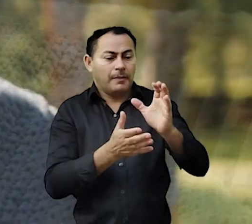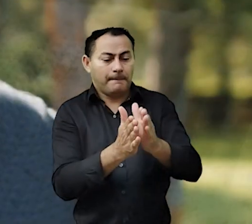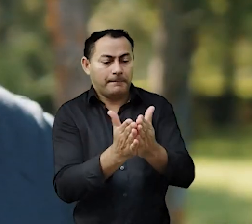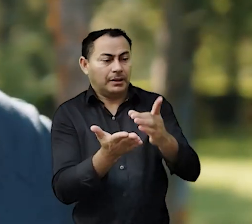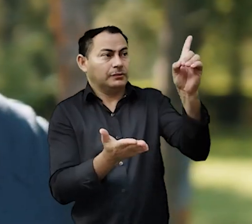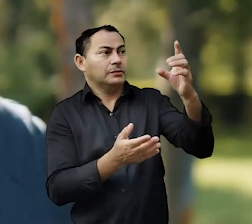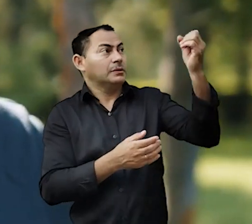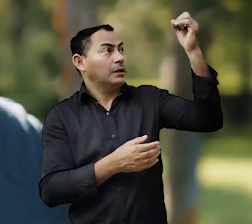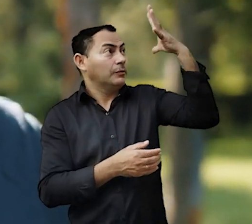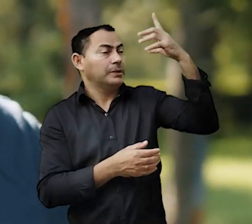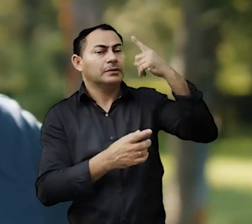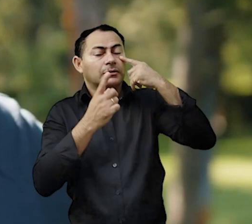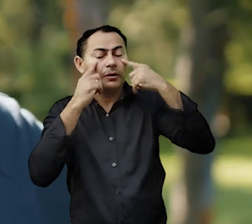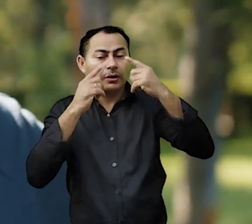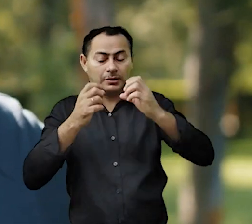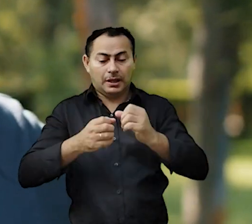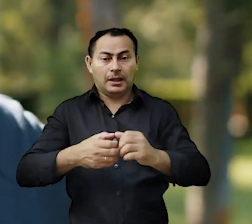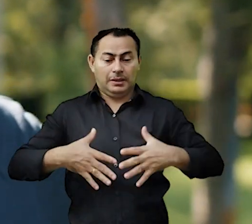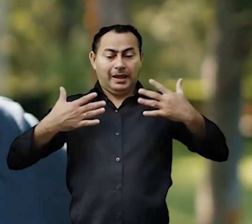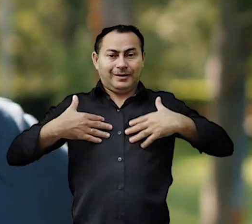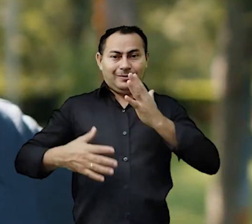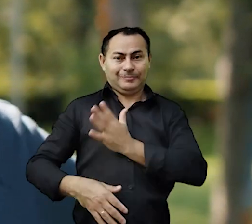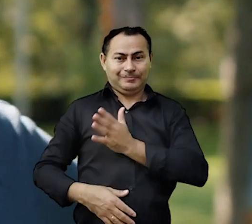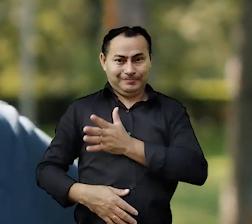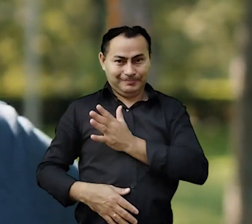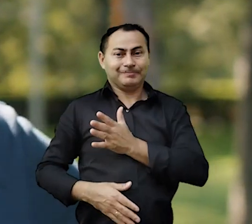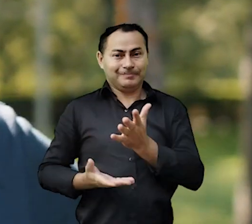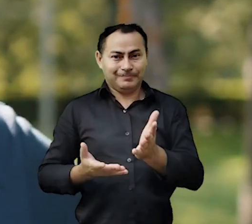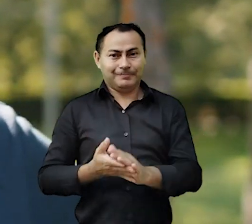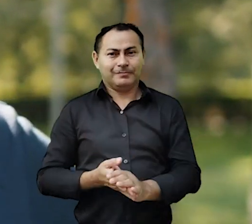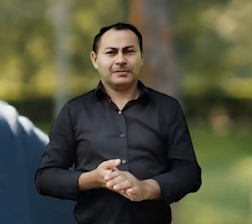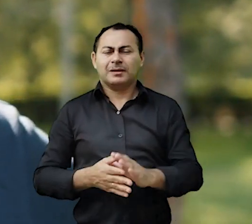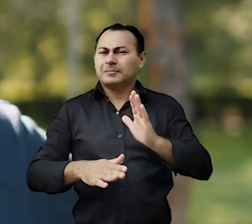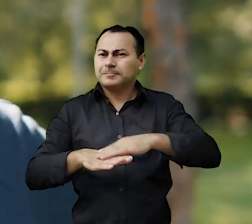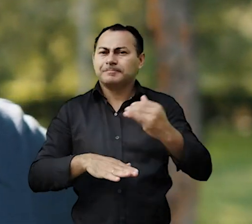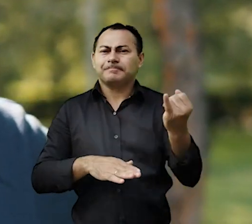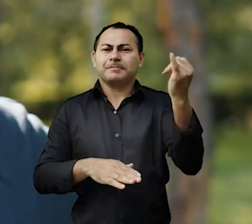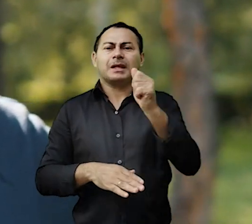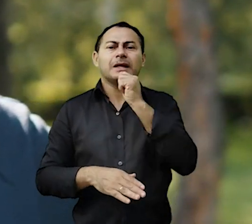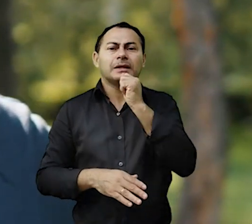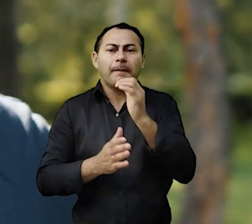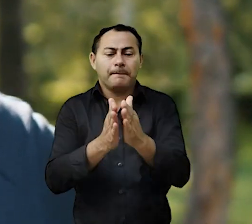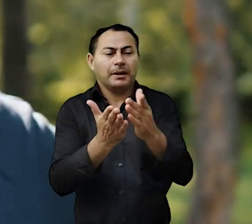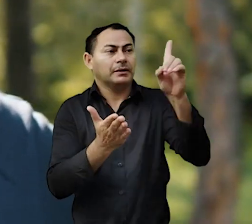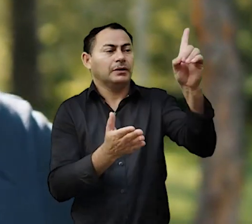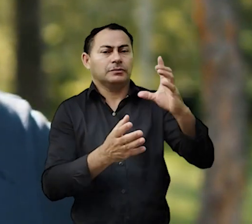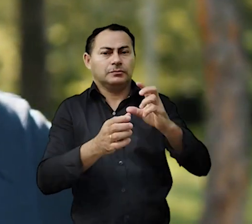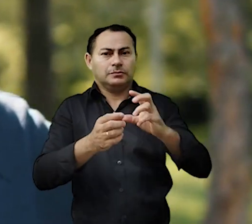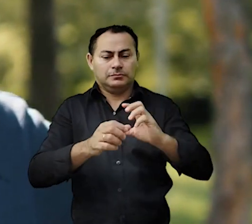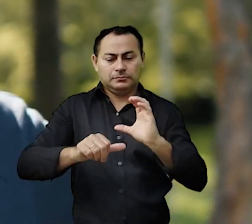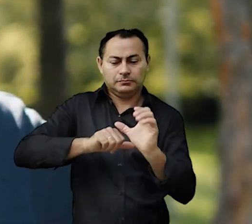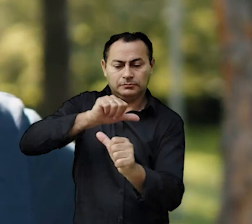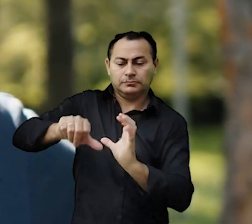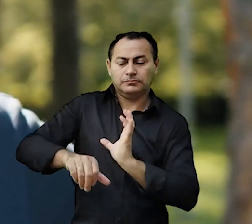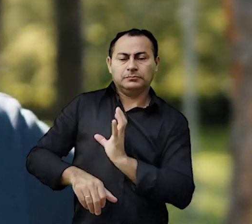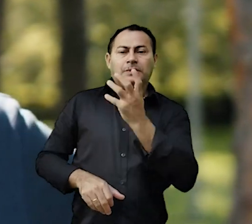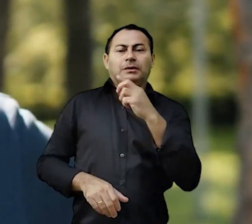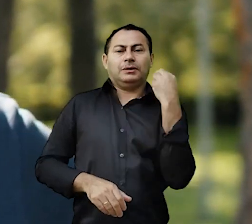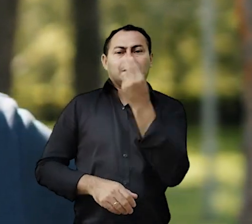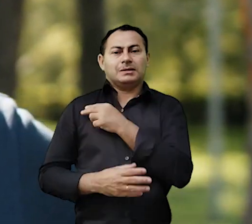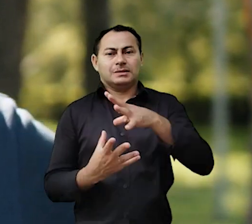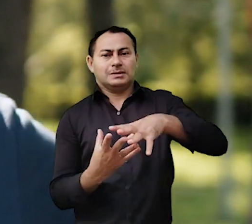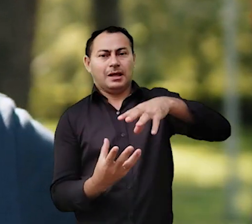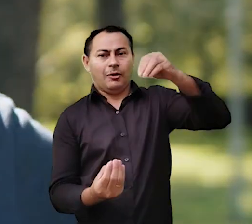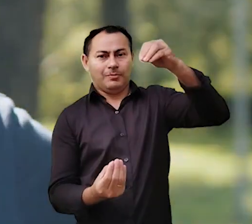de Deus ilumina os olhos e alegra o coração. E, mais importante ainda, a palavra de Deus converte nossas